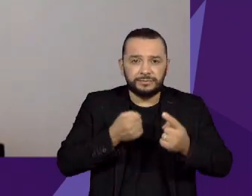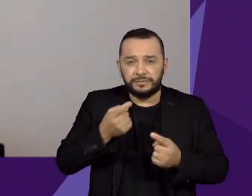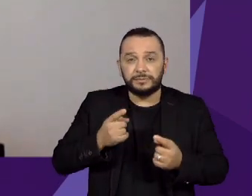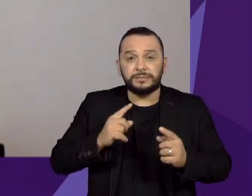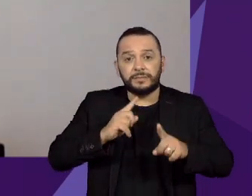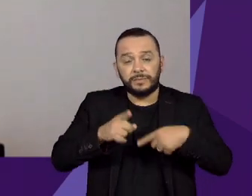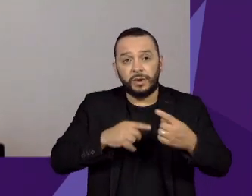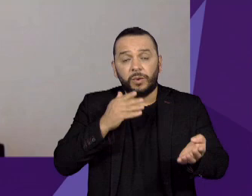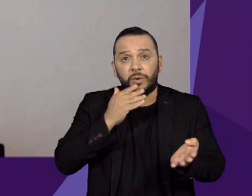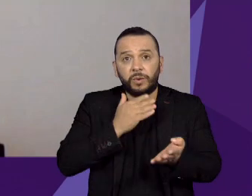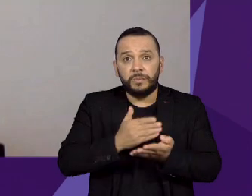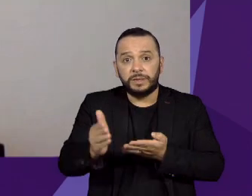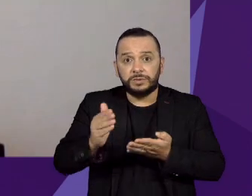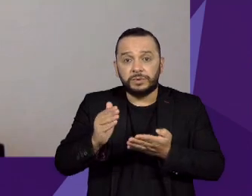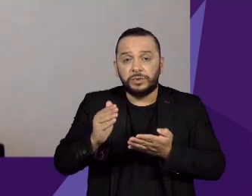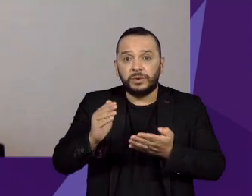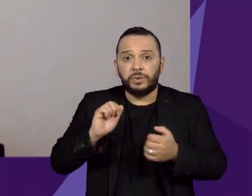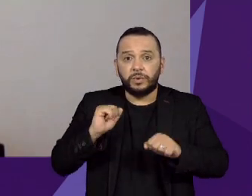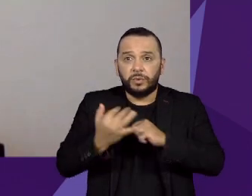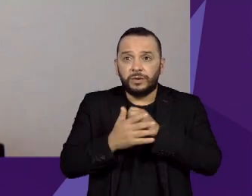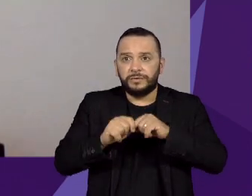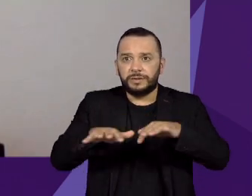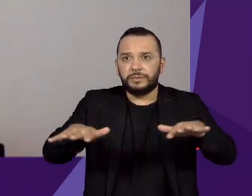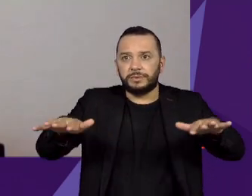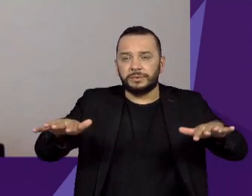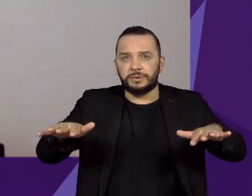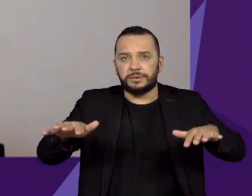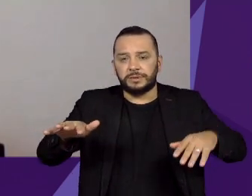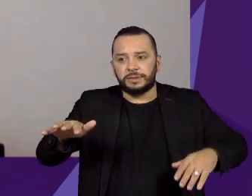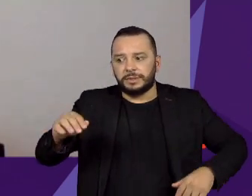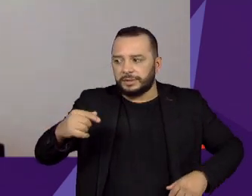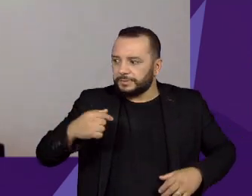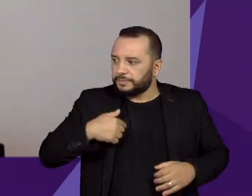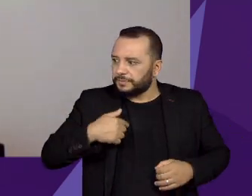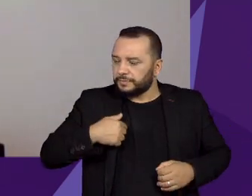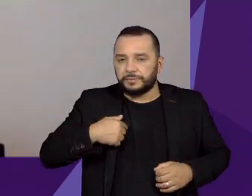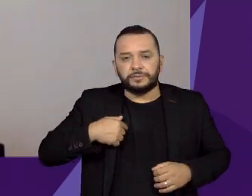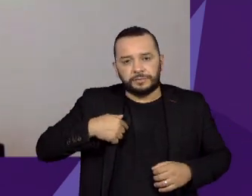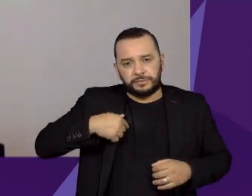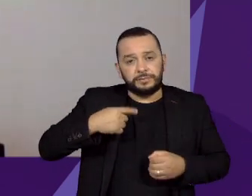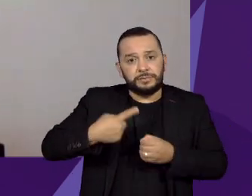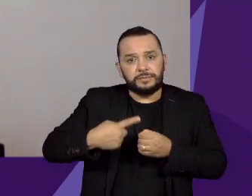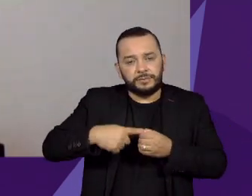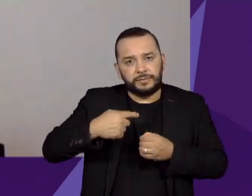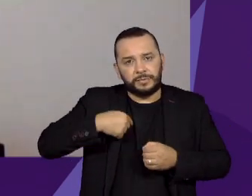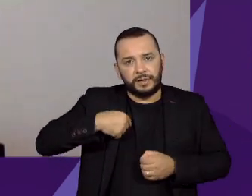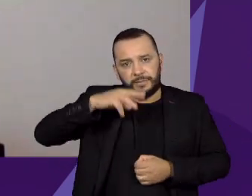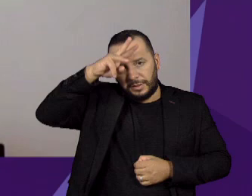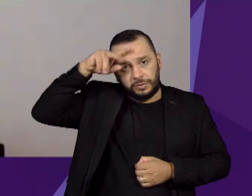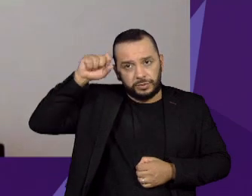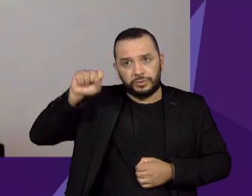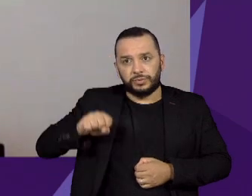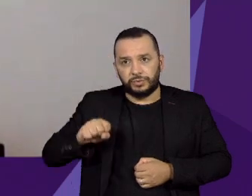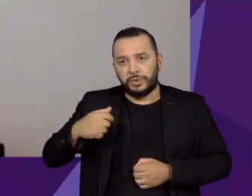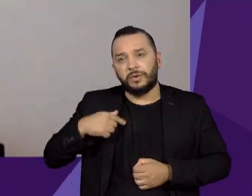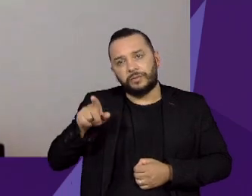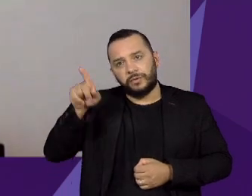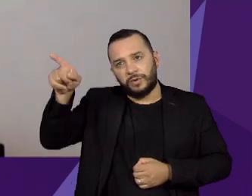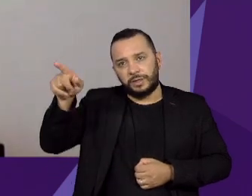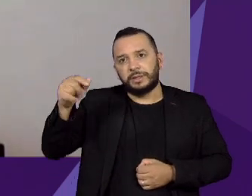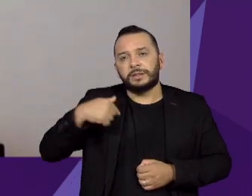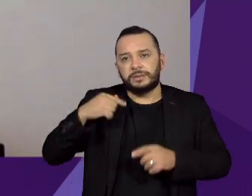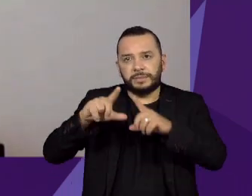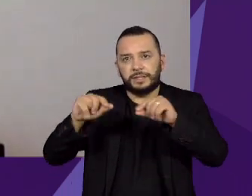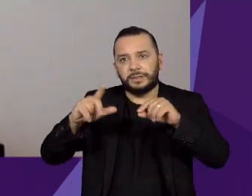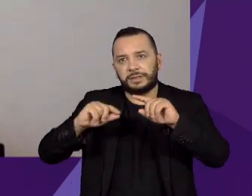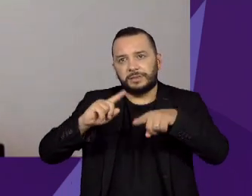no Brasil, eu estava no interior de Mato Grosso do Sul. Eu saí da fazenda, falei, vou ali em Brasília e já volto. Depois voltei